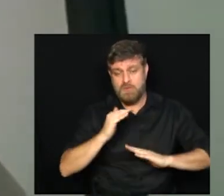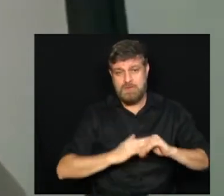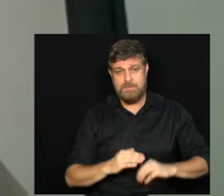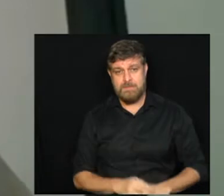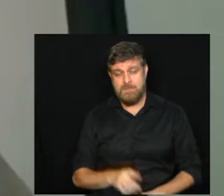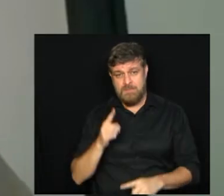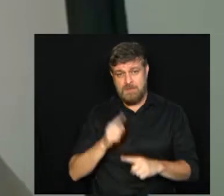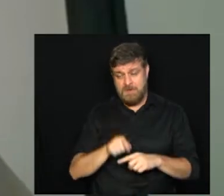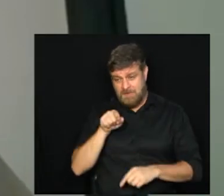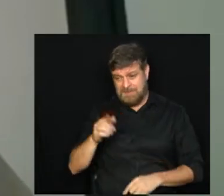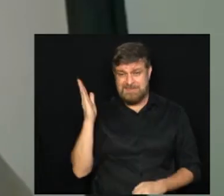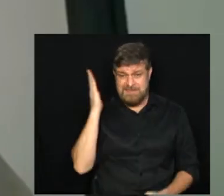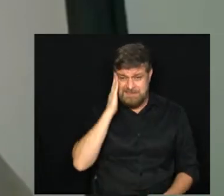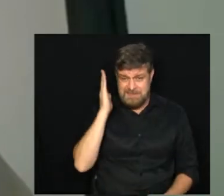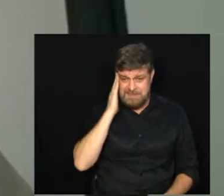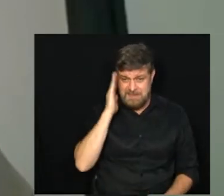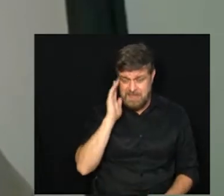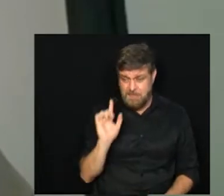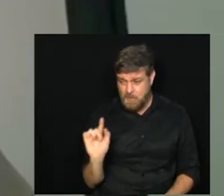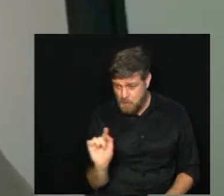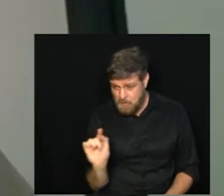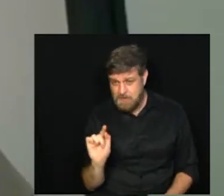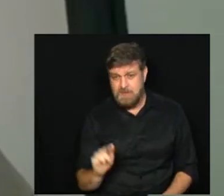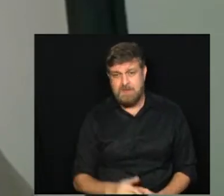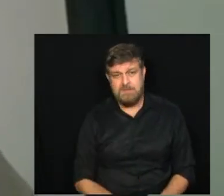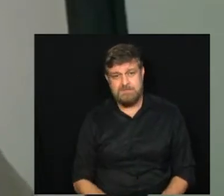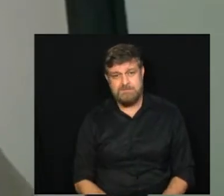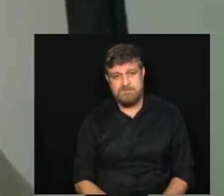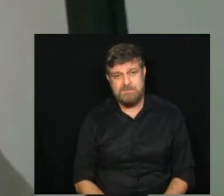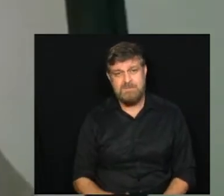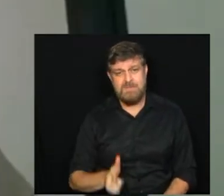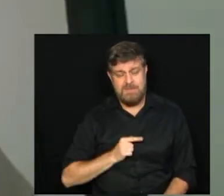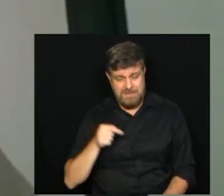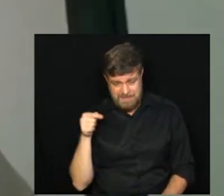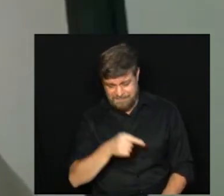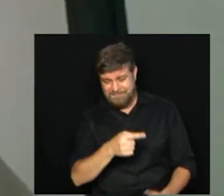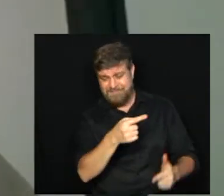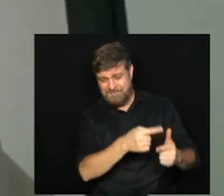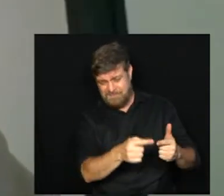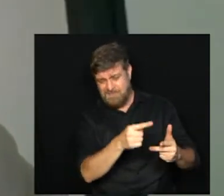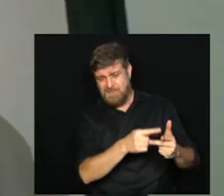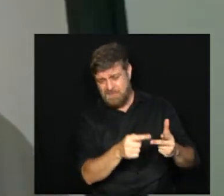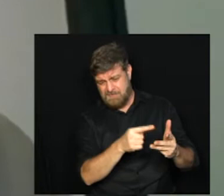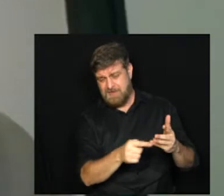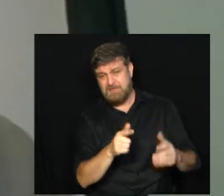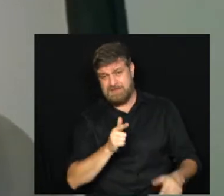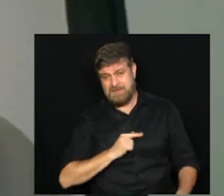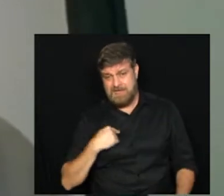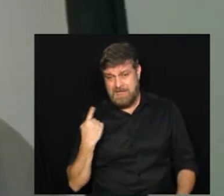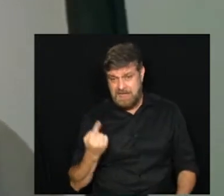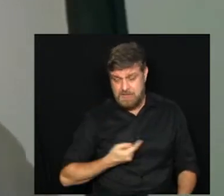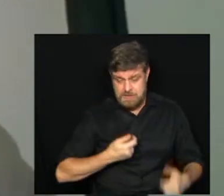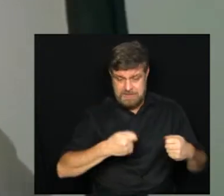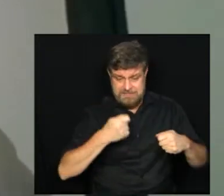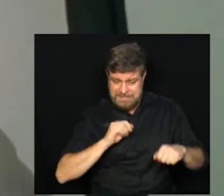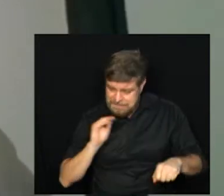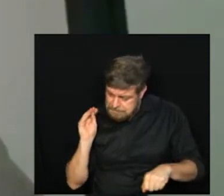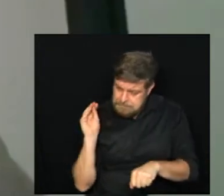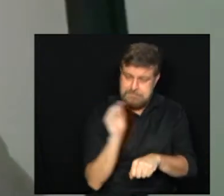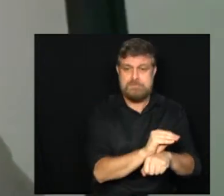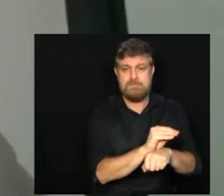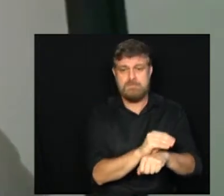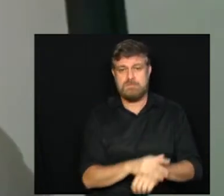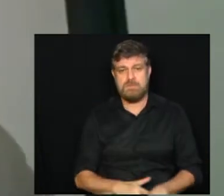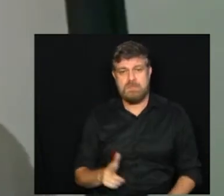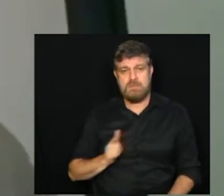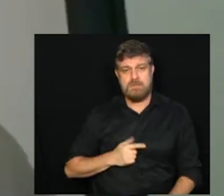vocês sabem que tem essa demanda que a gente precisa superar. Então, Ayrton, o